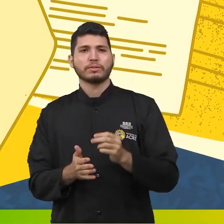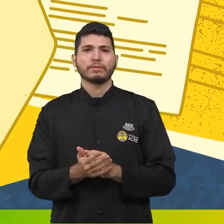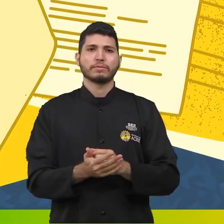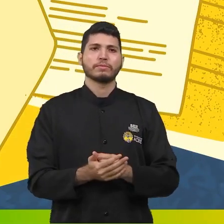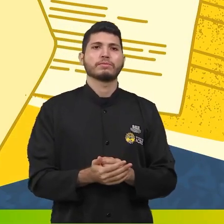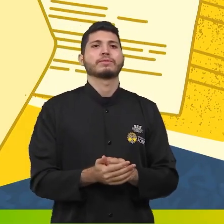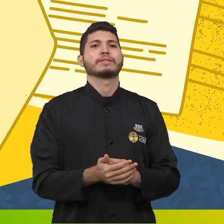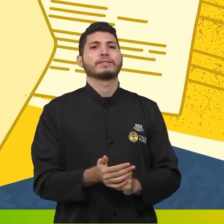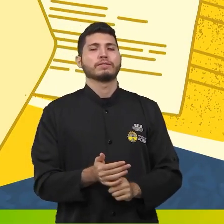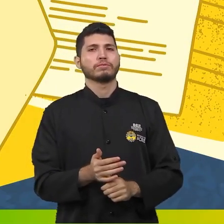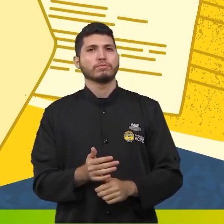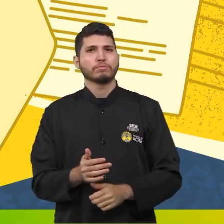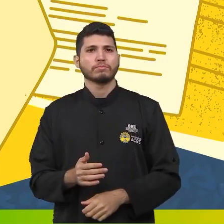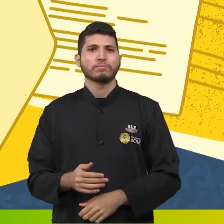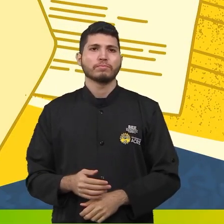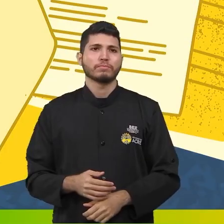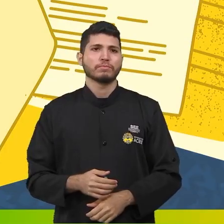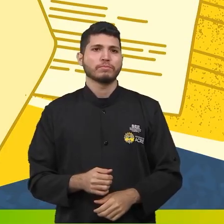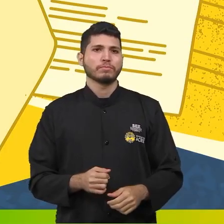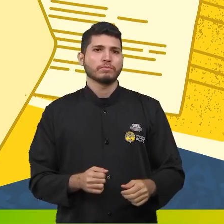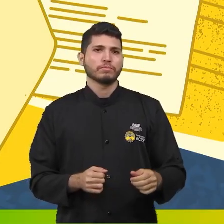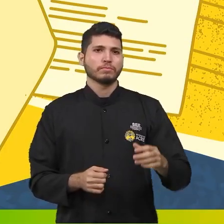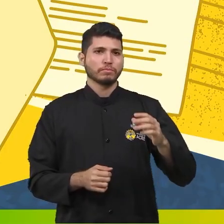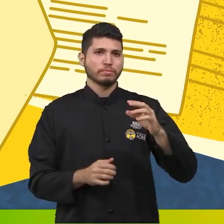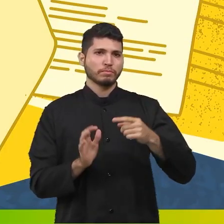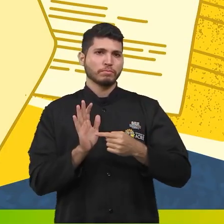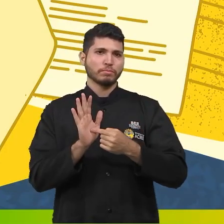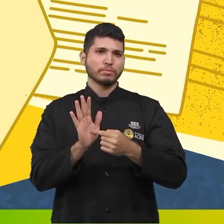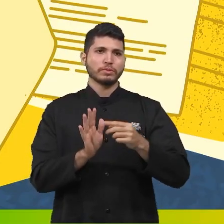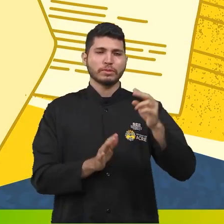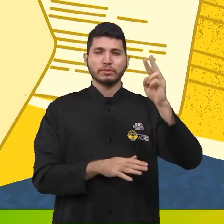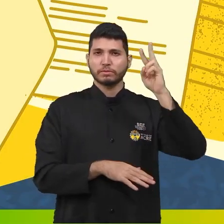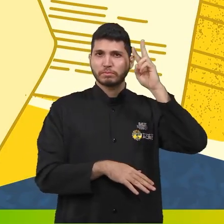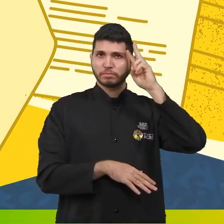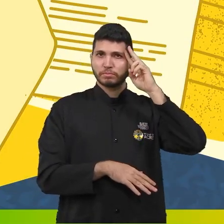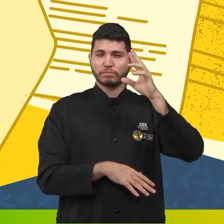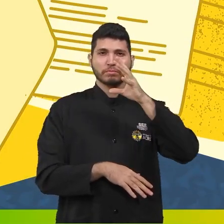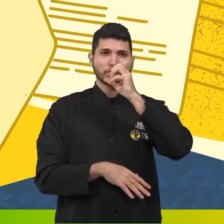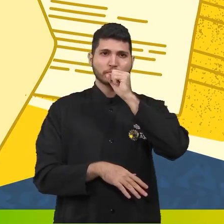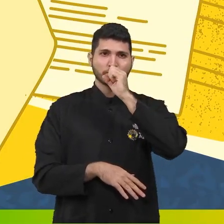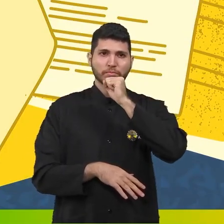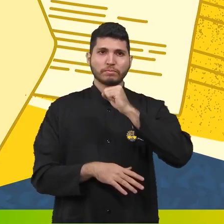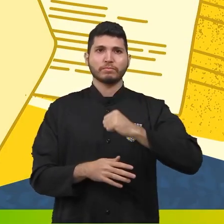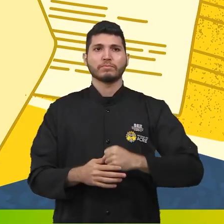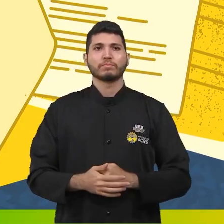de segunda a sábado. Muito bem, próxima questão.